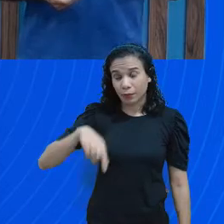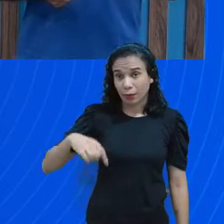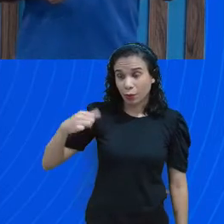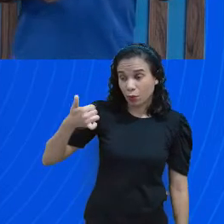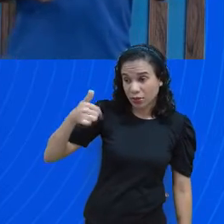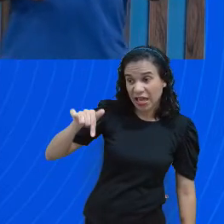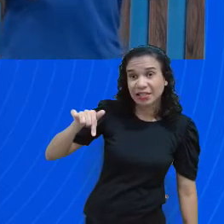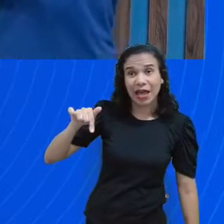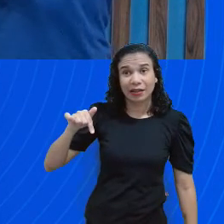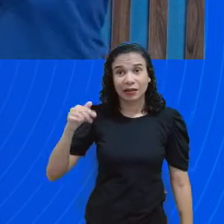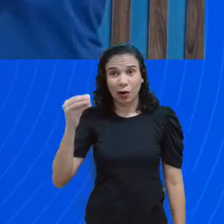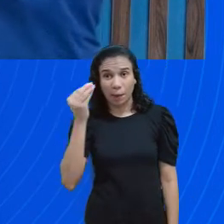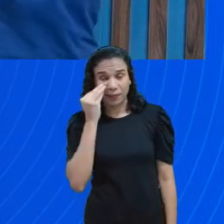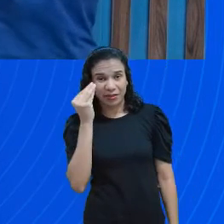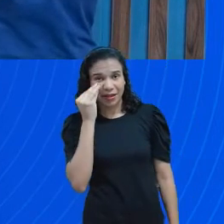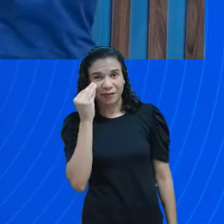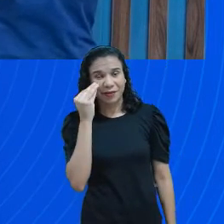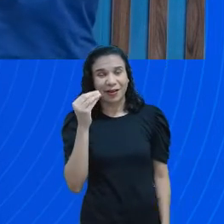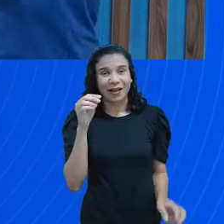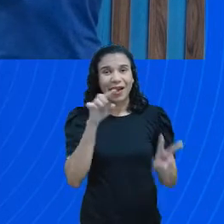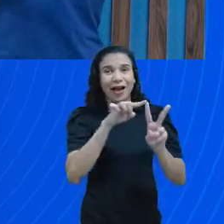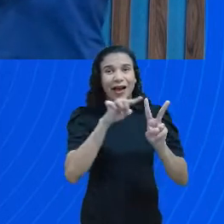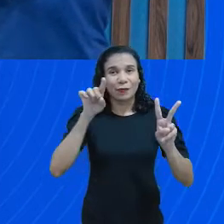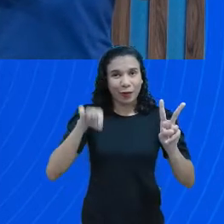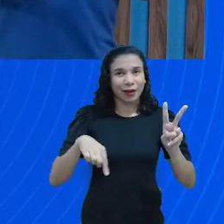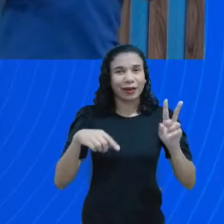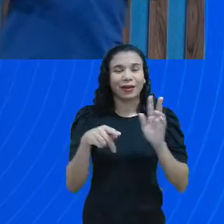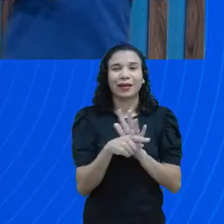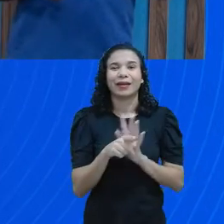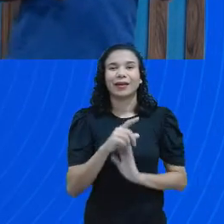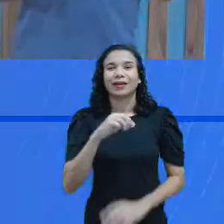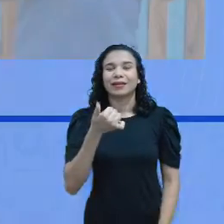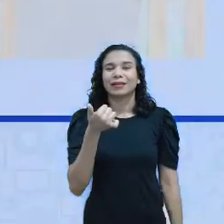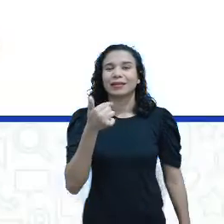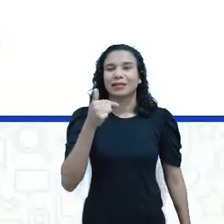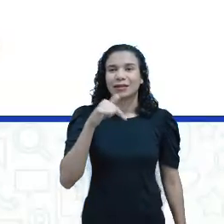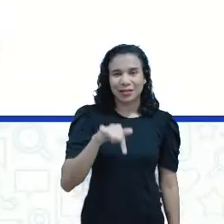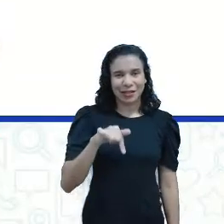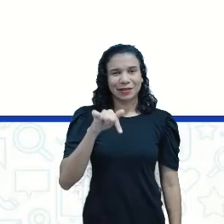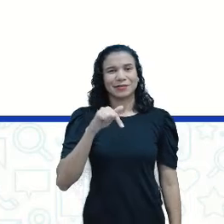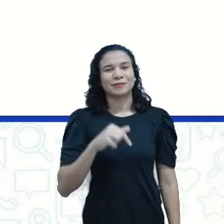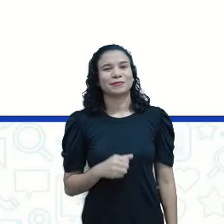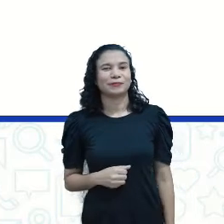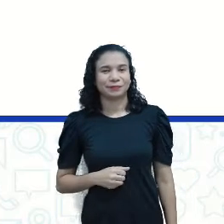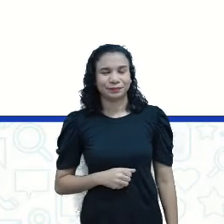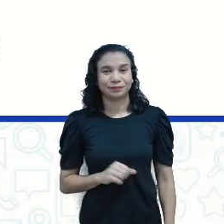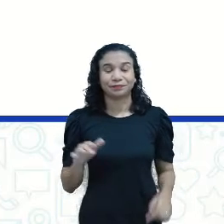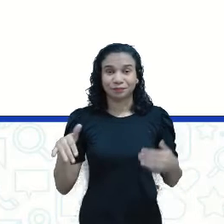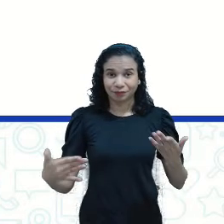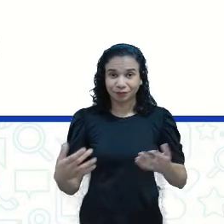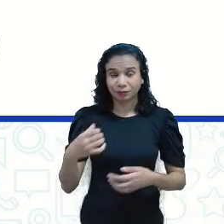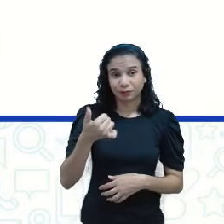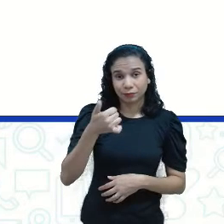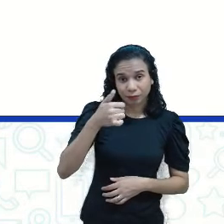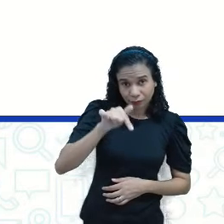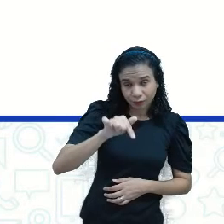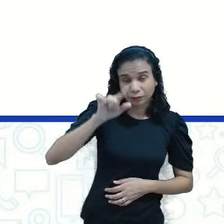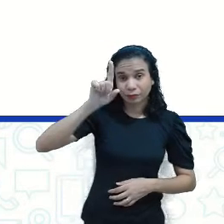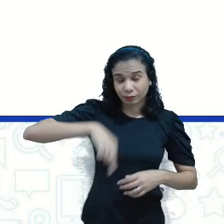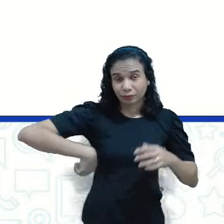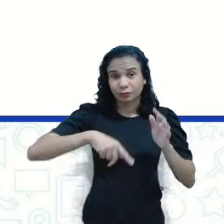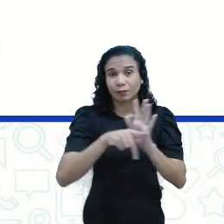17. Observa que vai tirar aí a raiz quadrada de 289, que é igual a 17. Então, 17 é